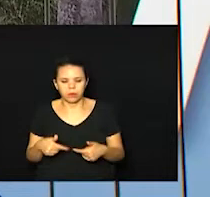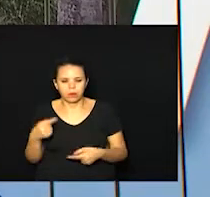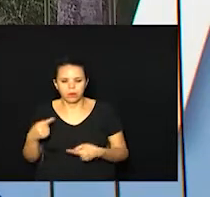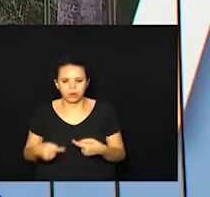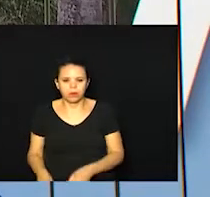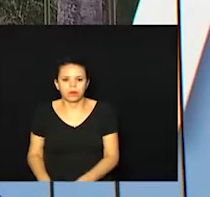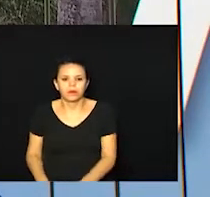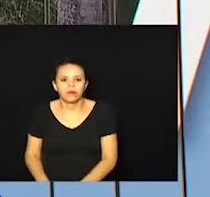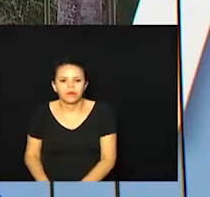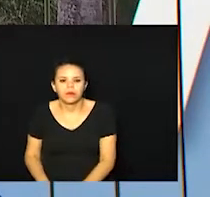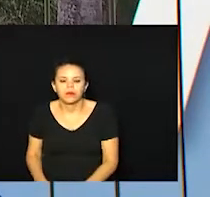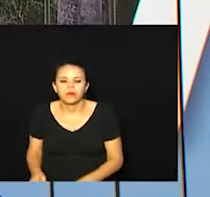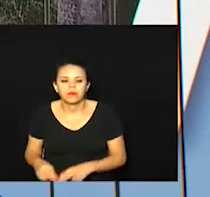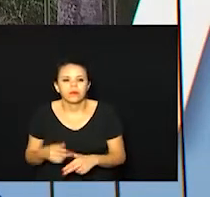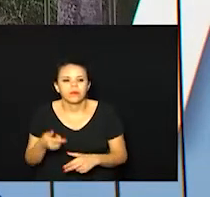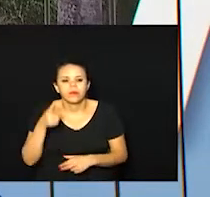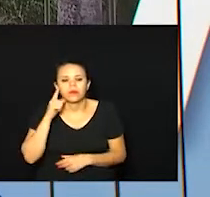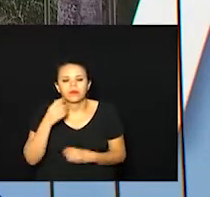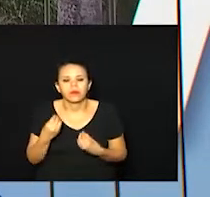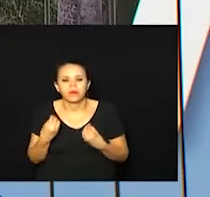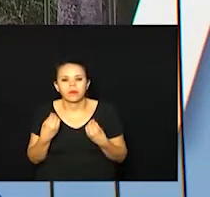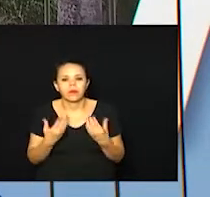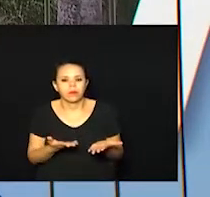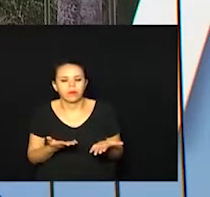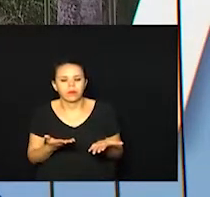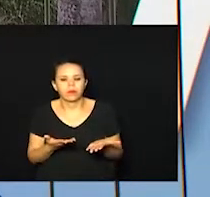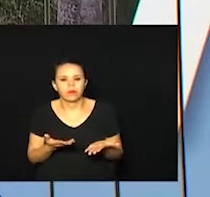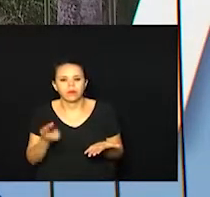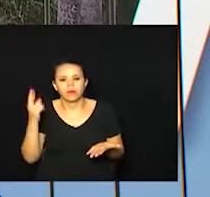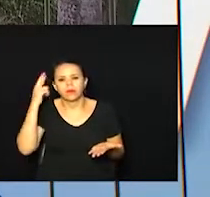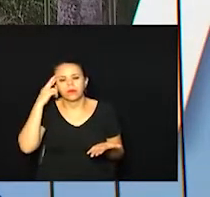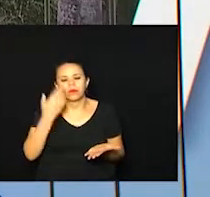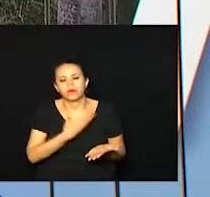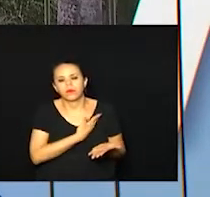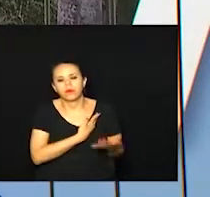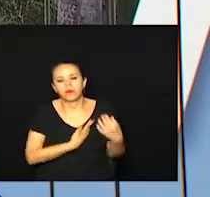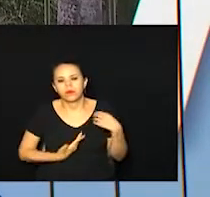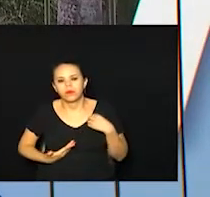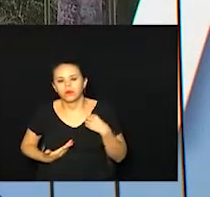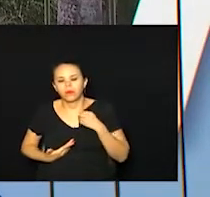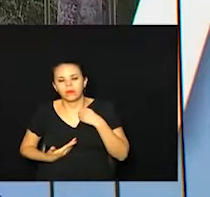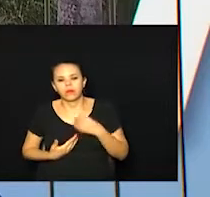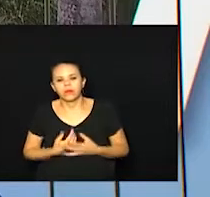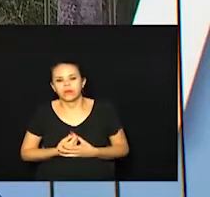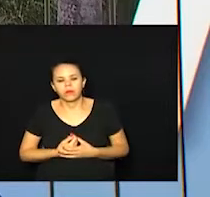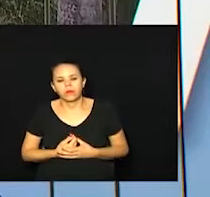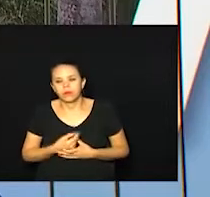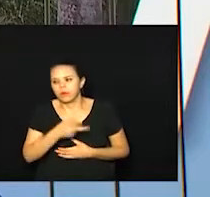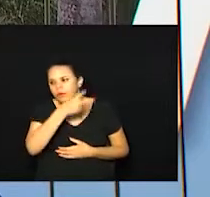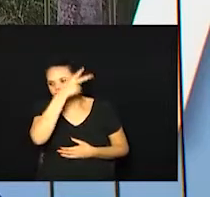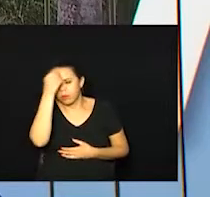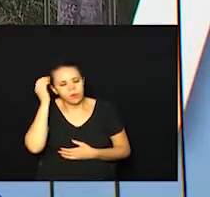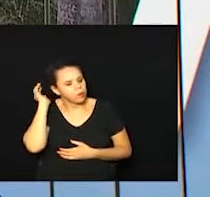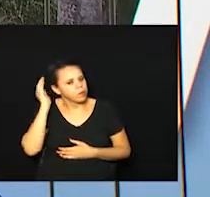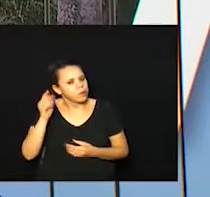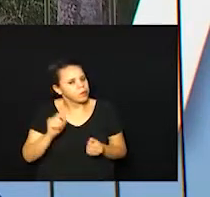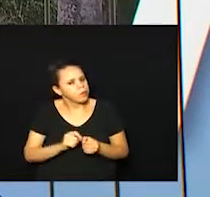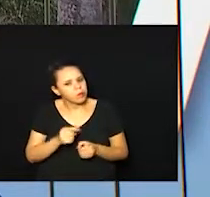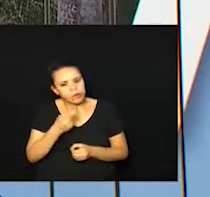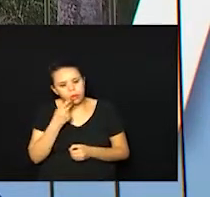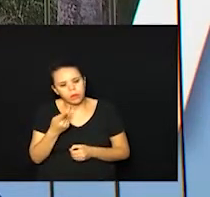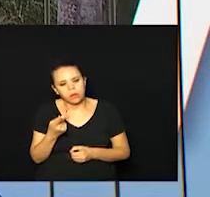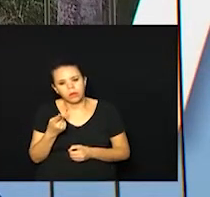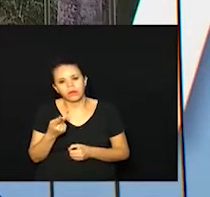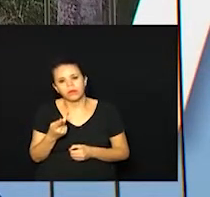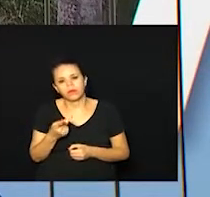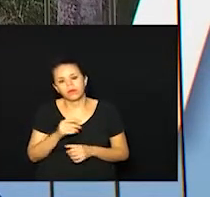política, por isso ontem nós entregamos ao chefe de governo, né, como o prefeito Dário, segundo